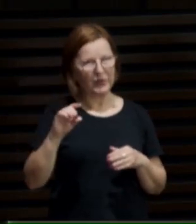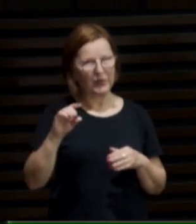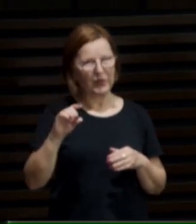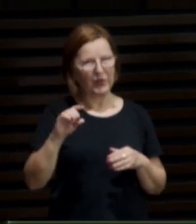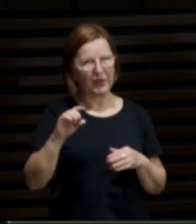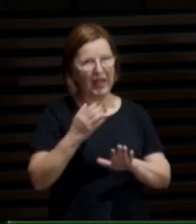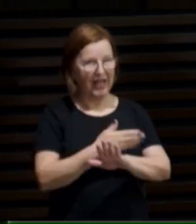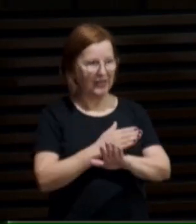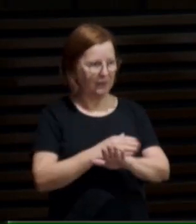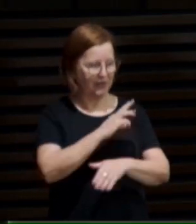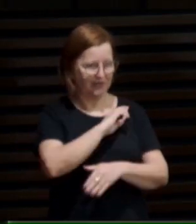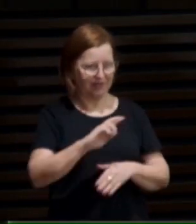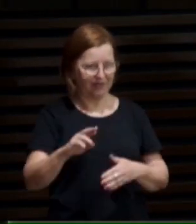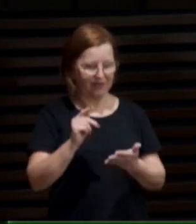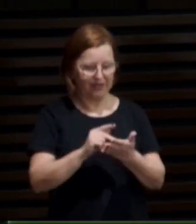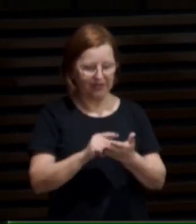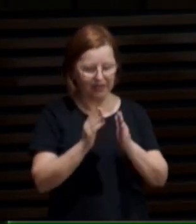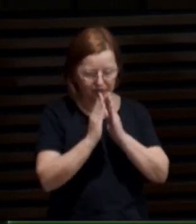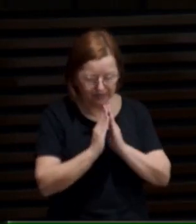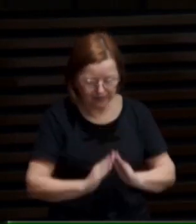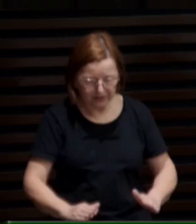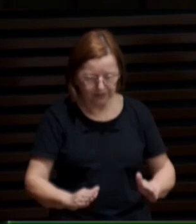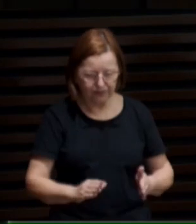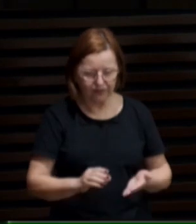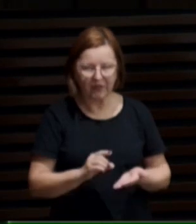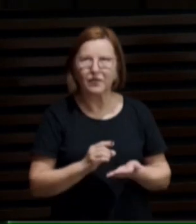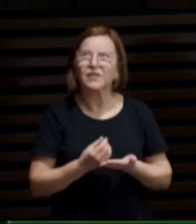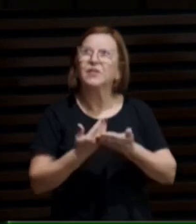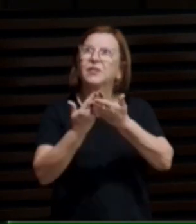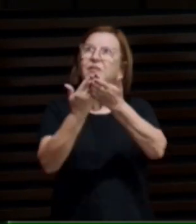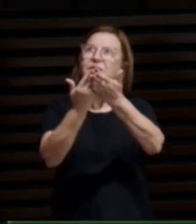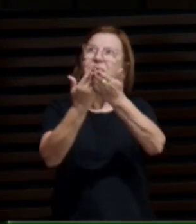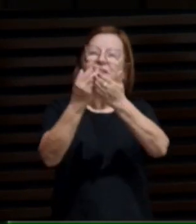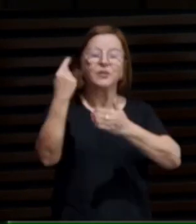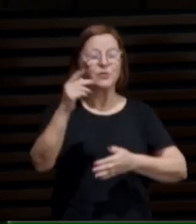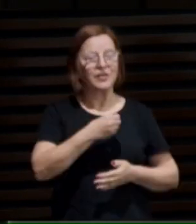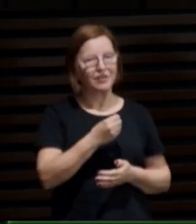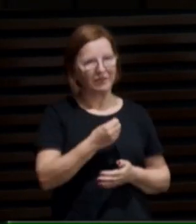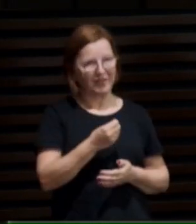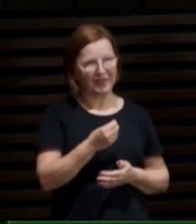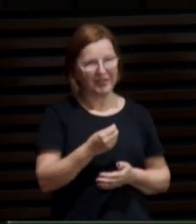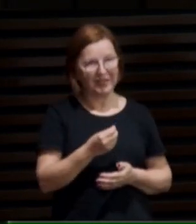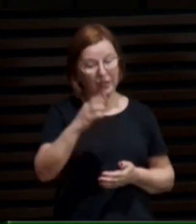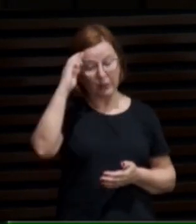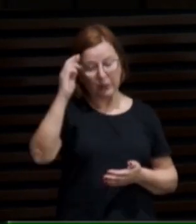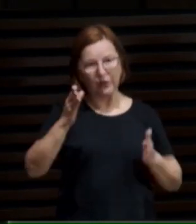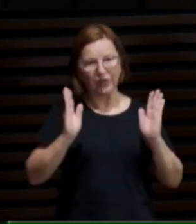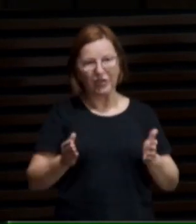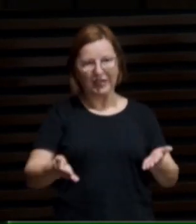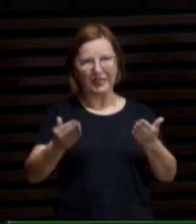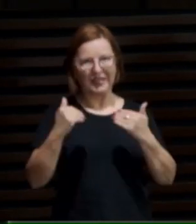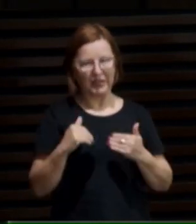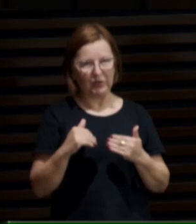religiosas. A verdadeira adoração é uma oferta da sua vida, que foi dada pelo Senhor. E nem eu nem você